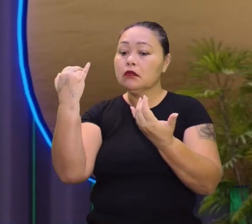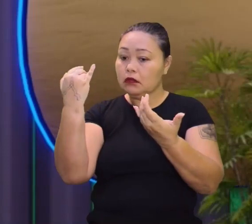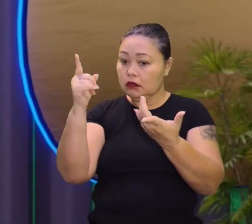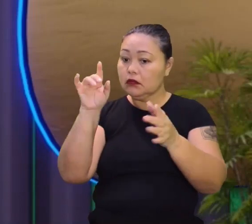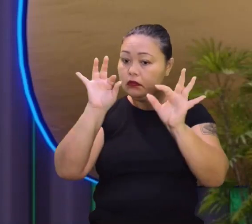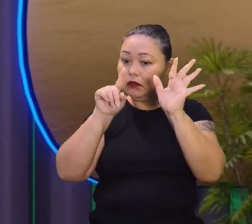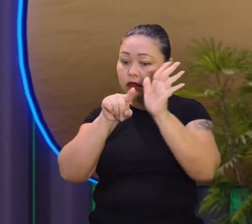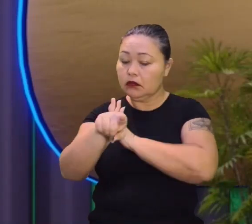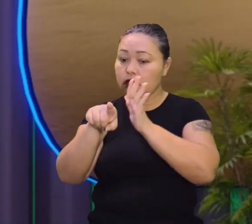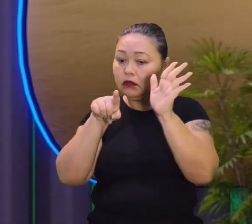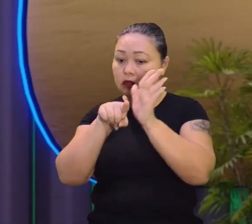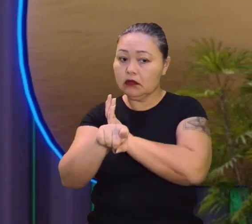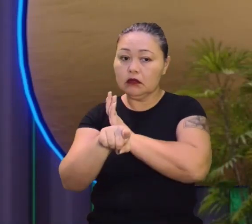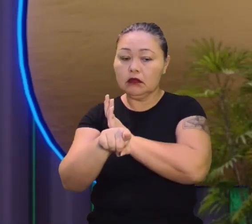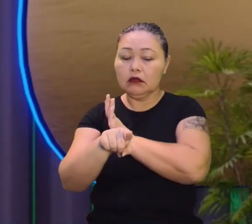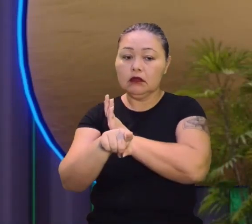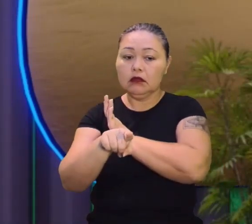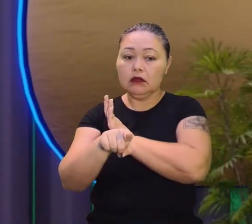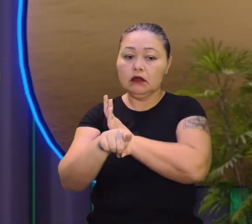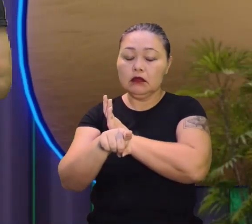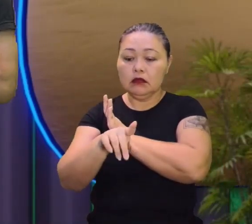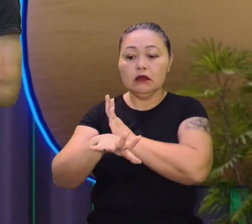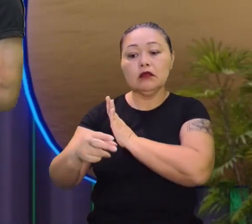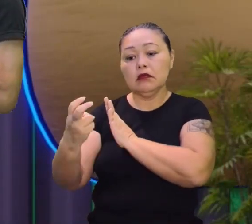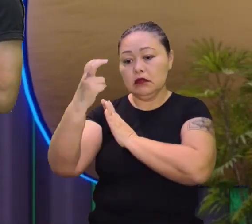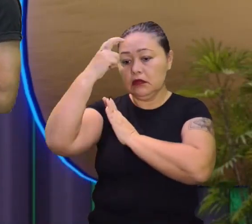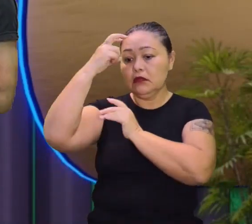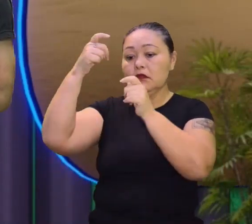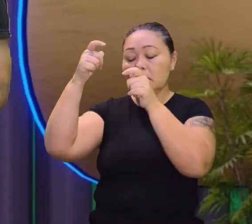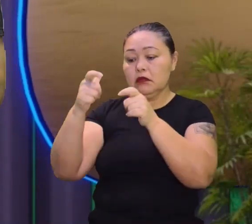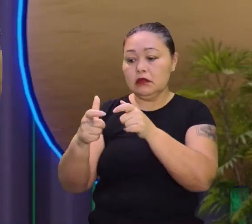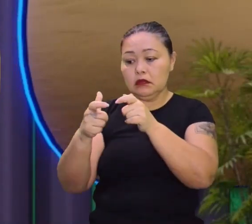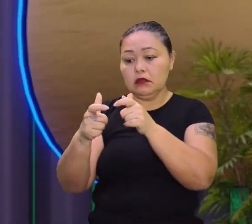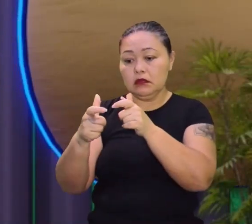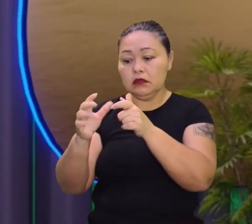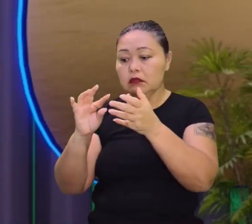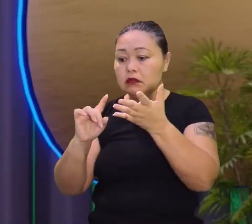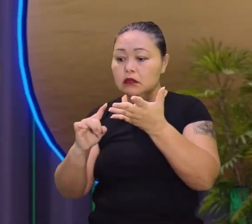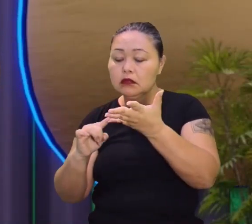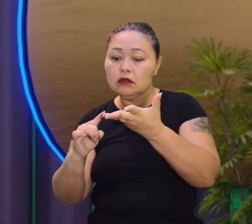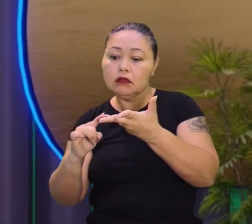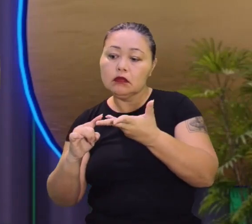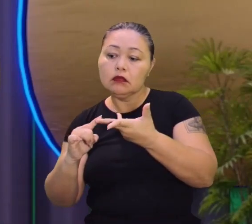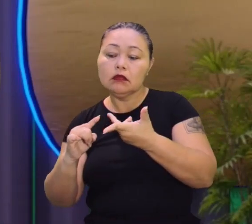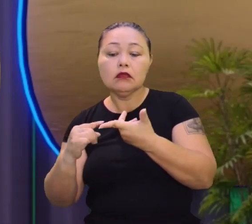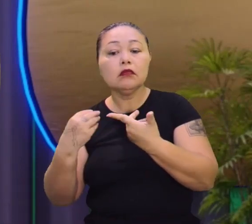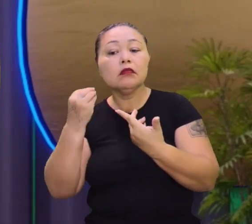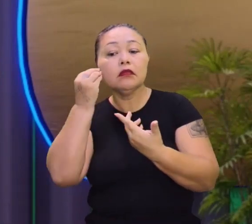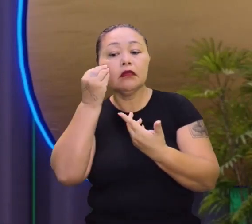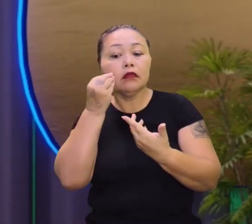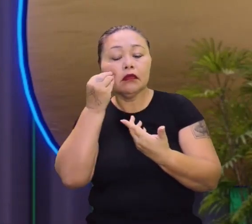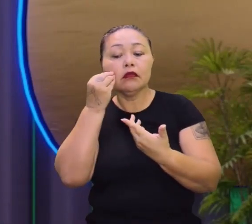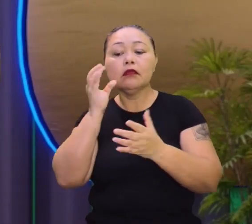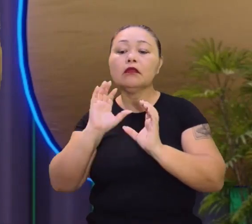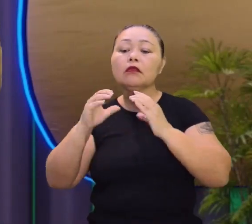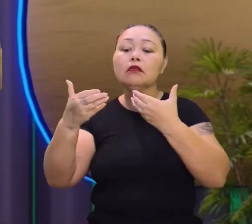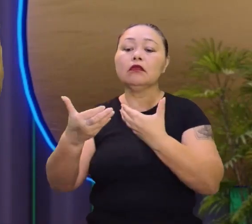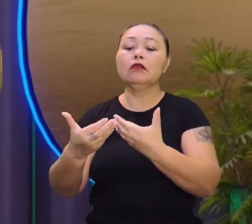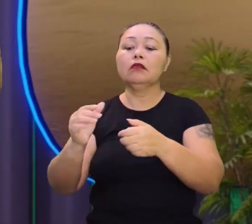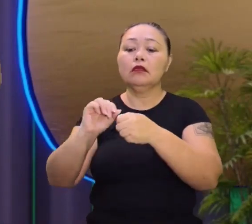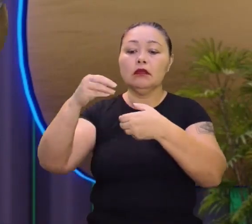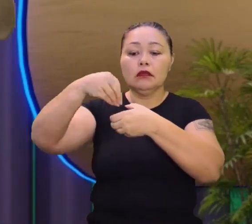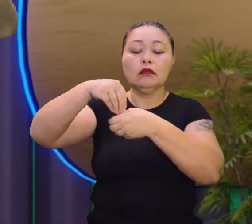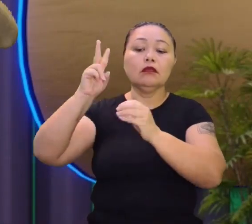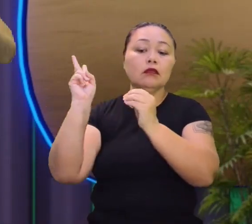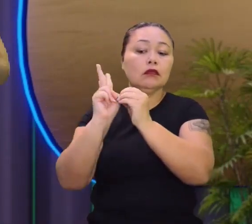né? Sobre a questão aí da cultura local, né? De toda essa questão aí de vivência da comunidade indígena.